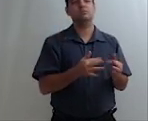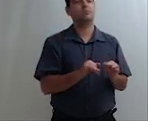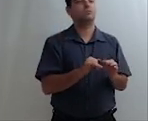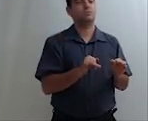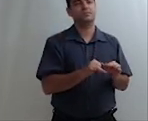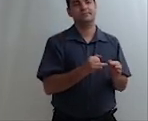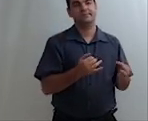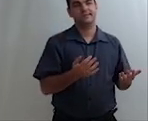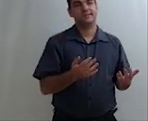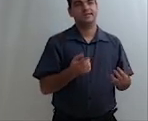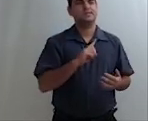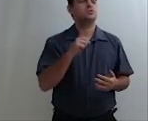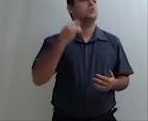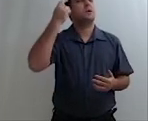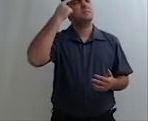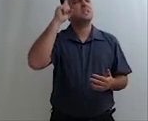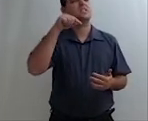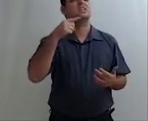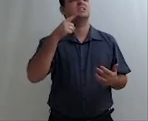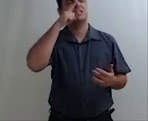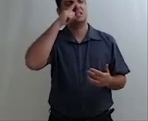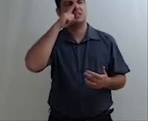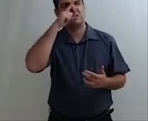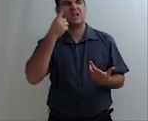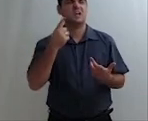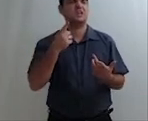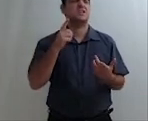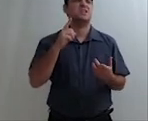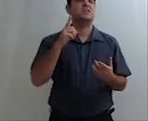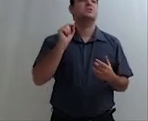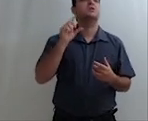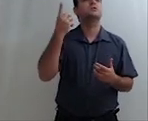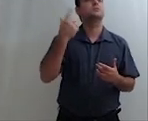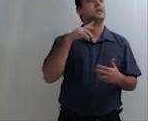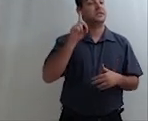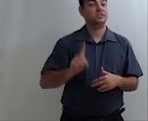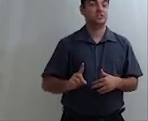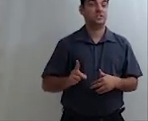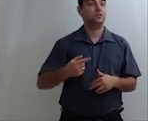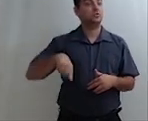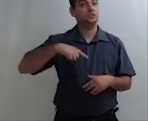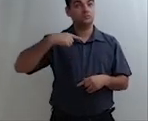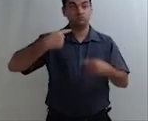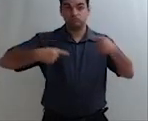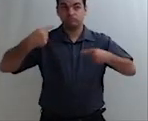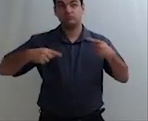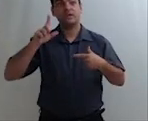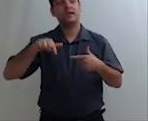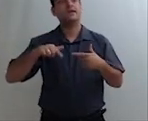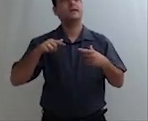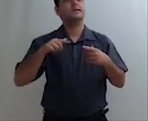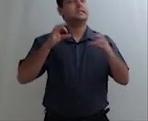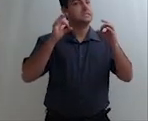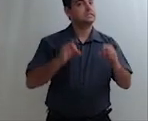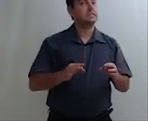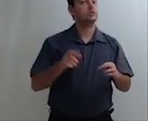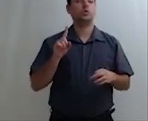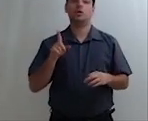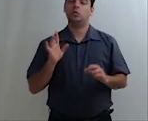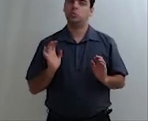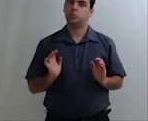discutir questão de gravidade de fatos né e sim de direito se foi ilegal merece eh